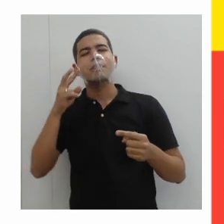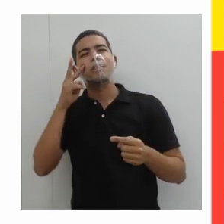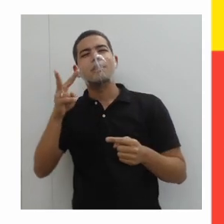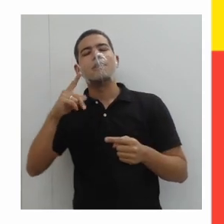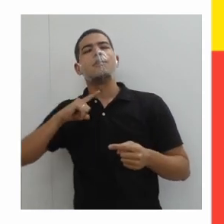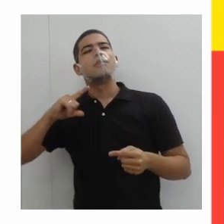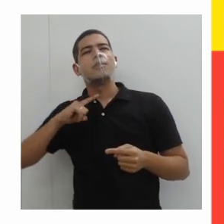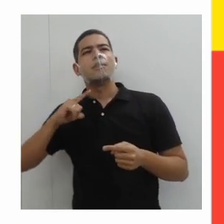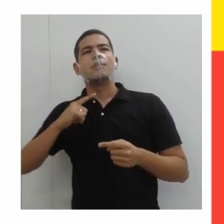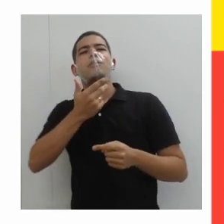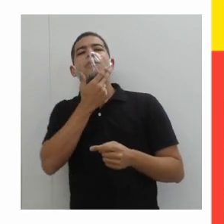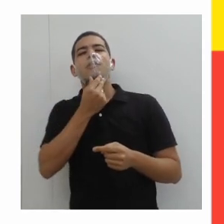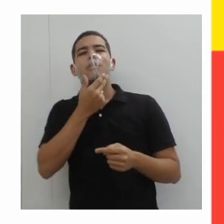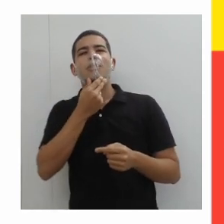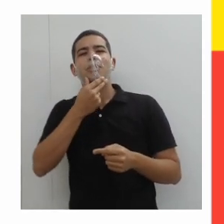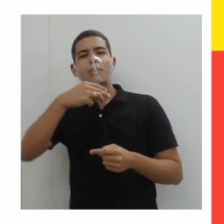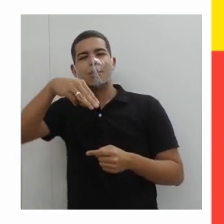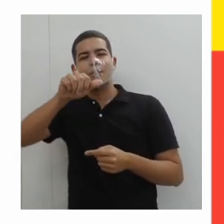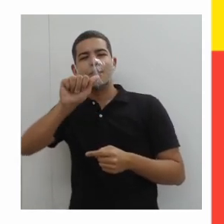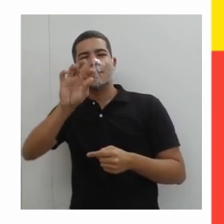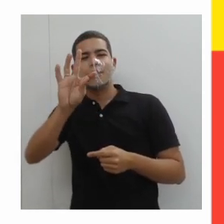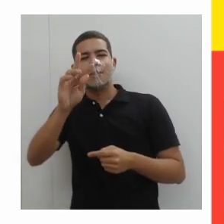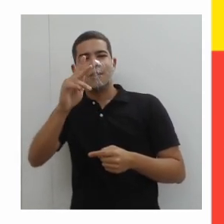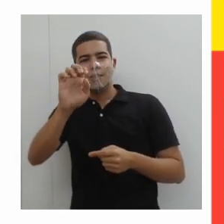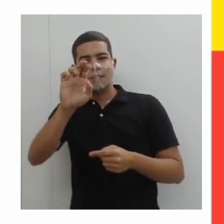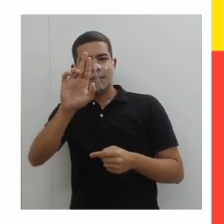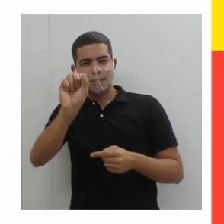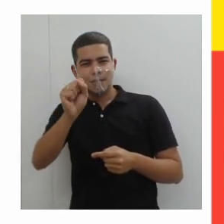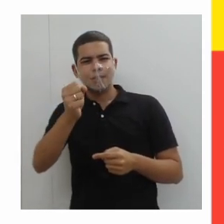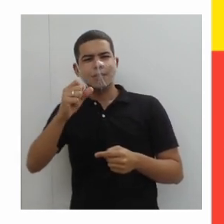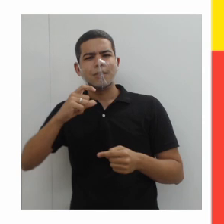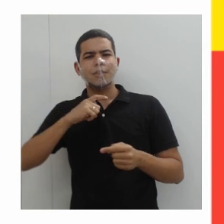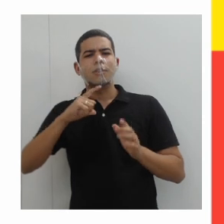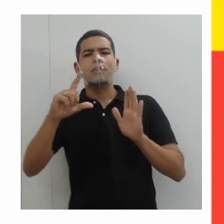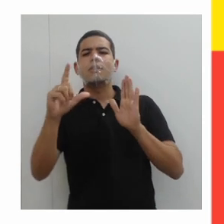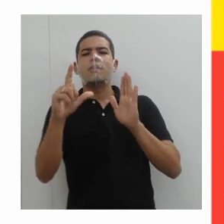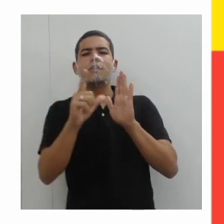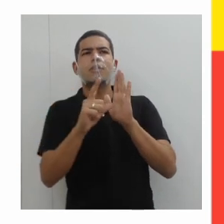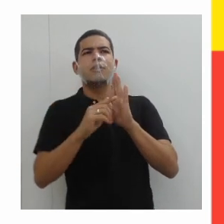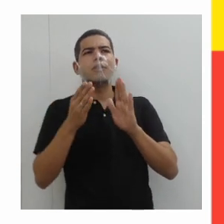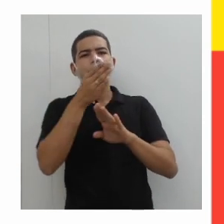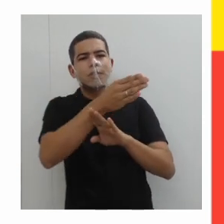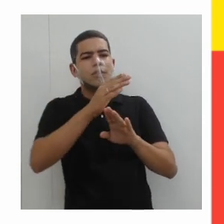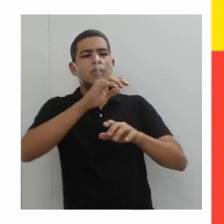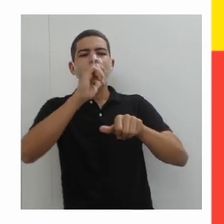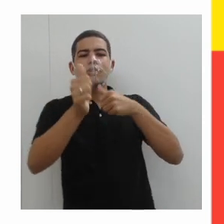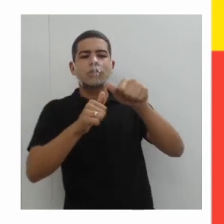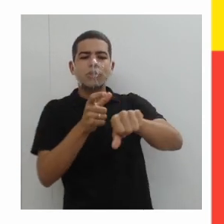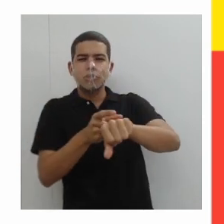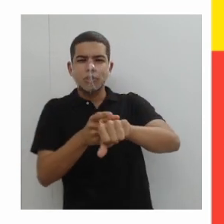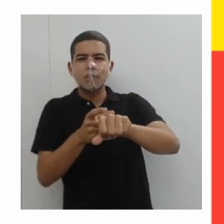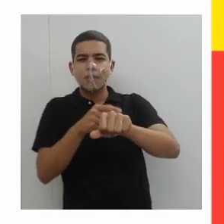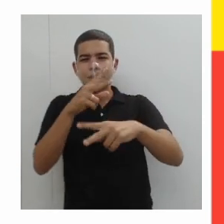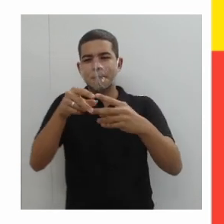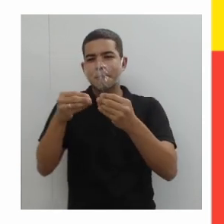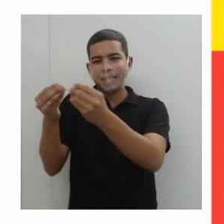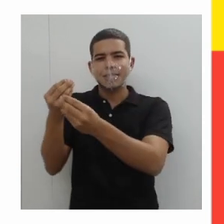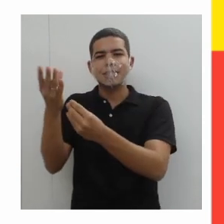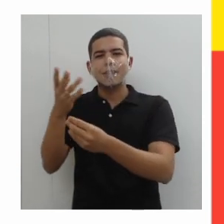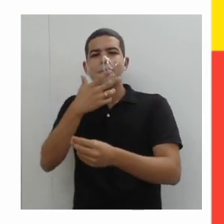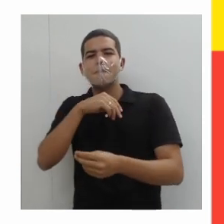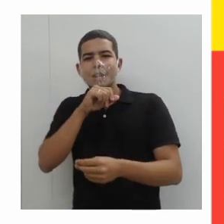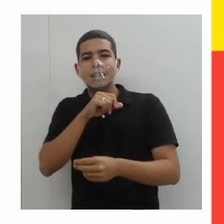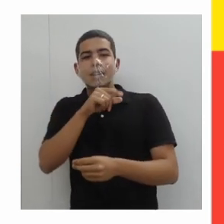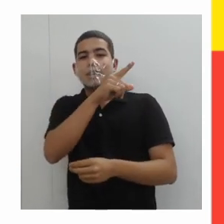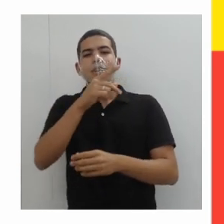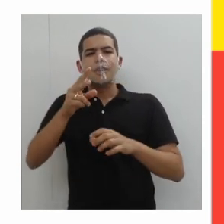imagem do rapaz, o Matheus, né? Que ele foi numa loja trocar um relógio que era um presente para o pai dele, e aí vieram policiais que